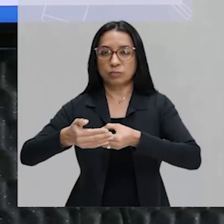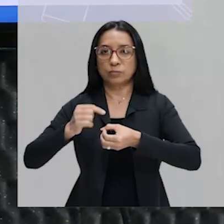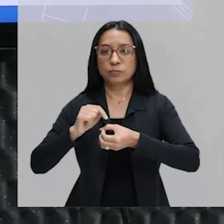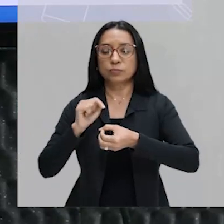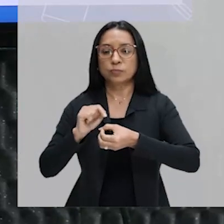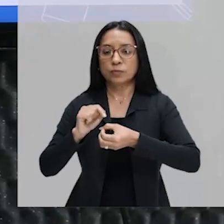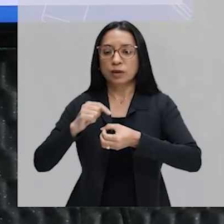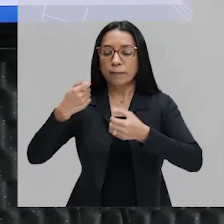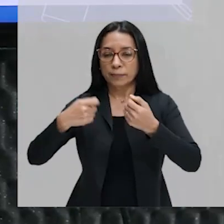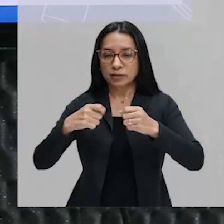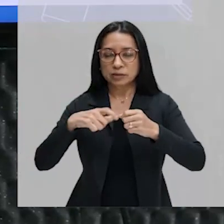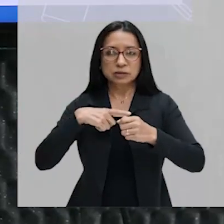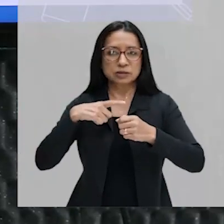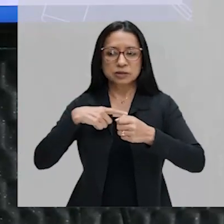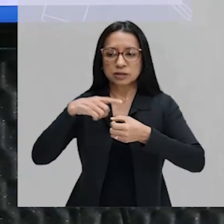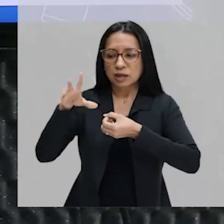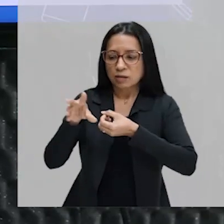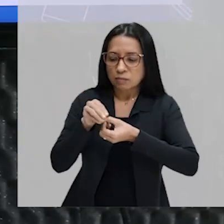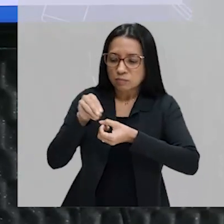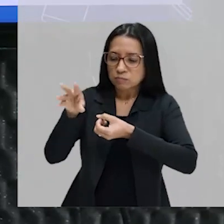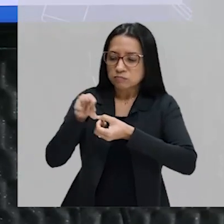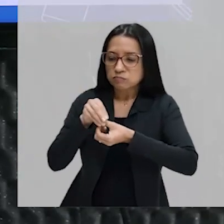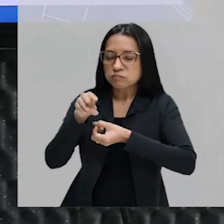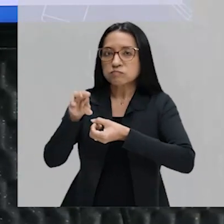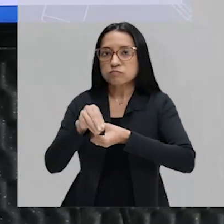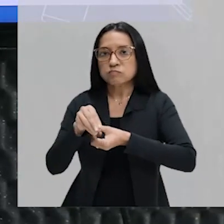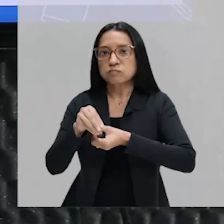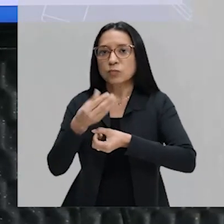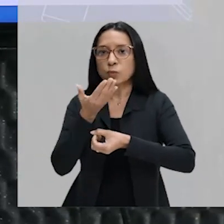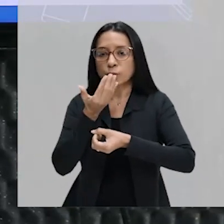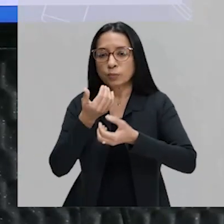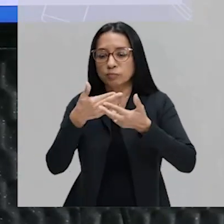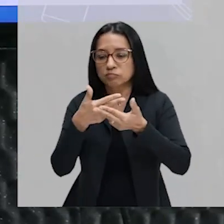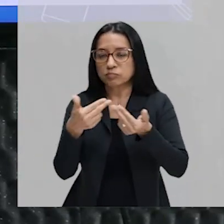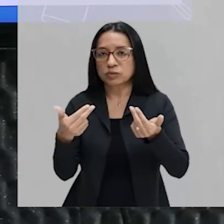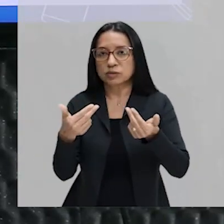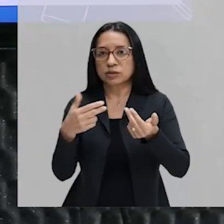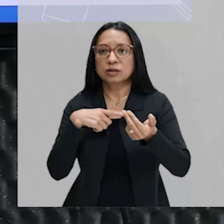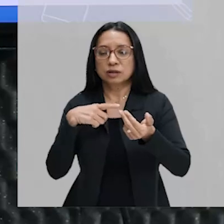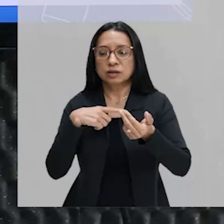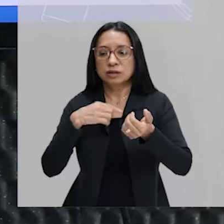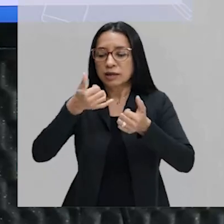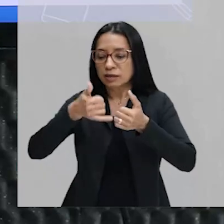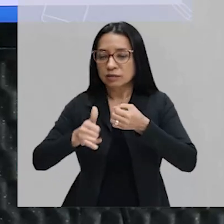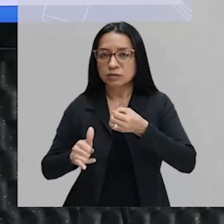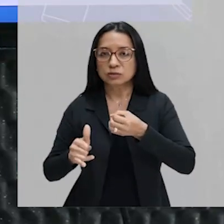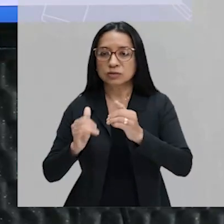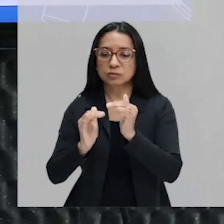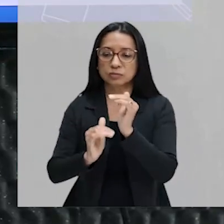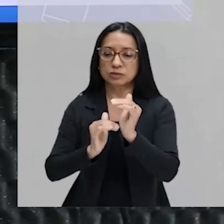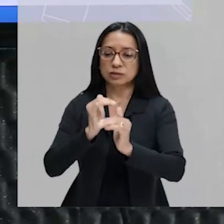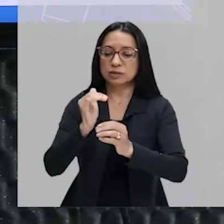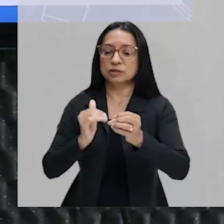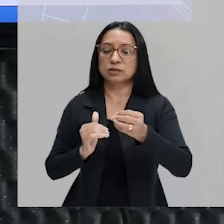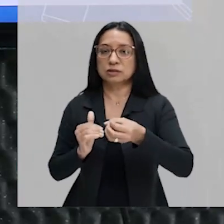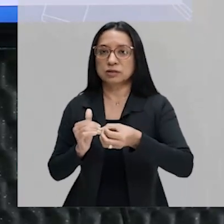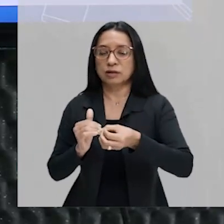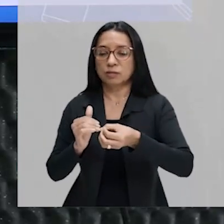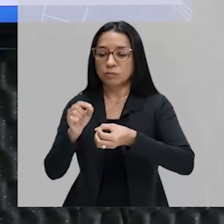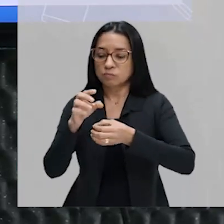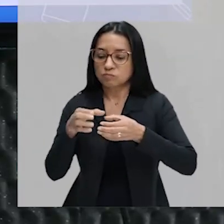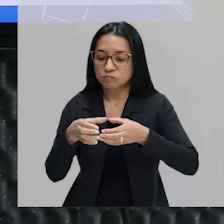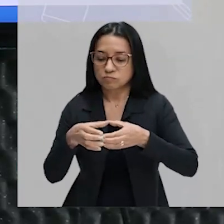mãe, ele precisa ter alimento suficiente para ele ter condições, ter energia para crescer. Então,